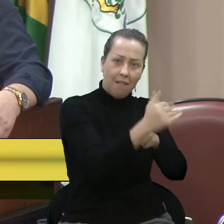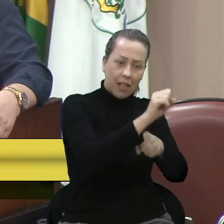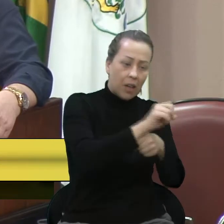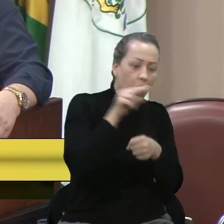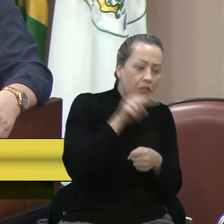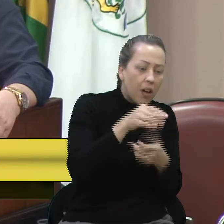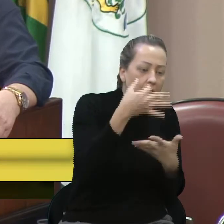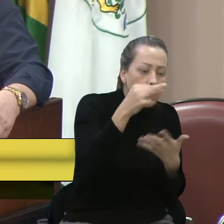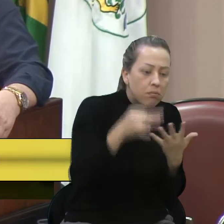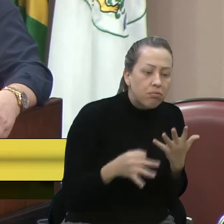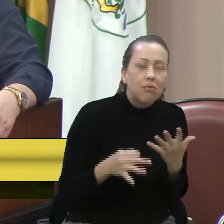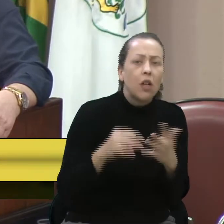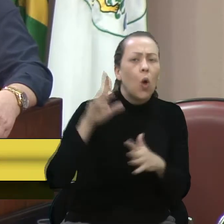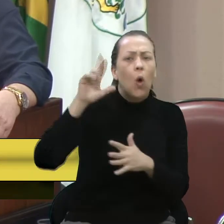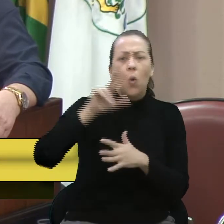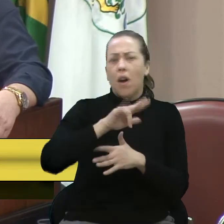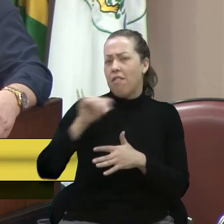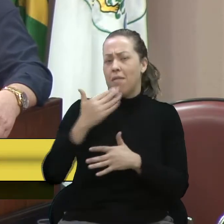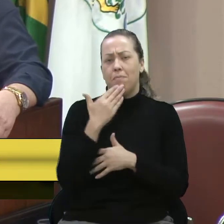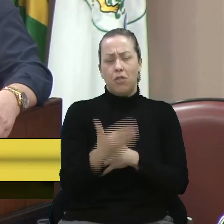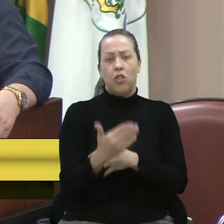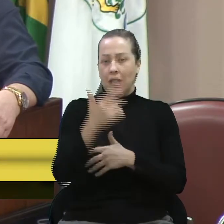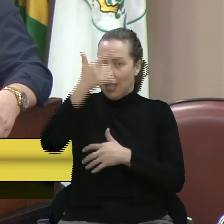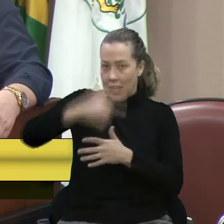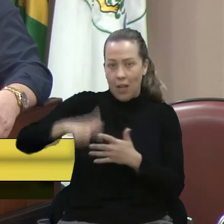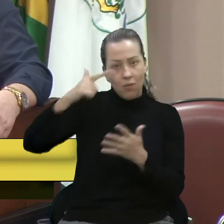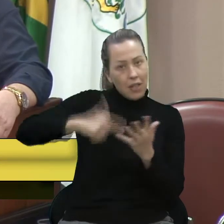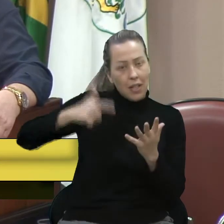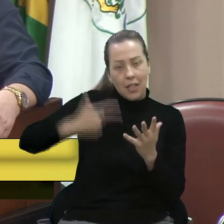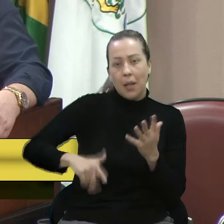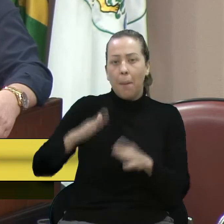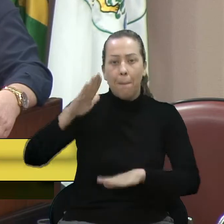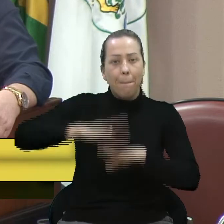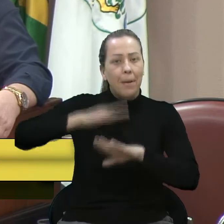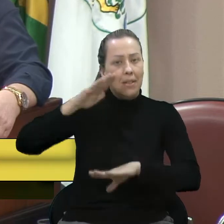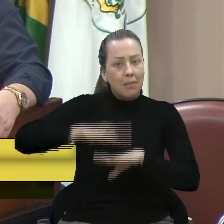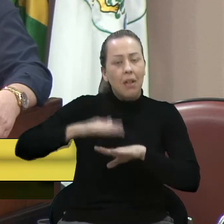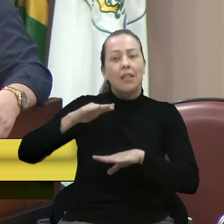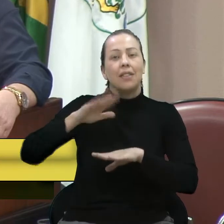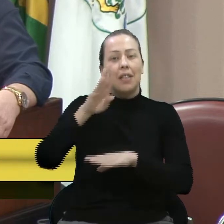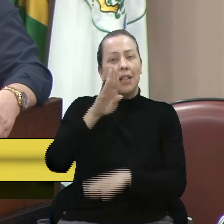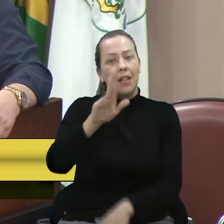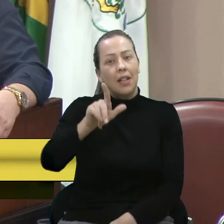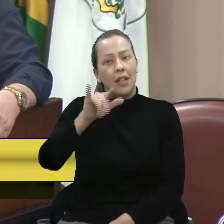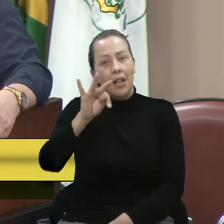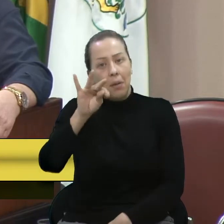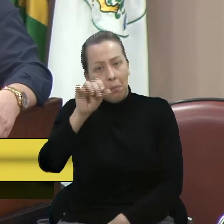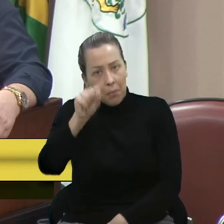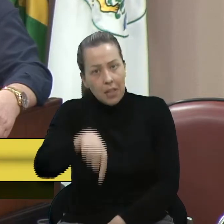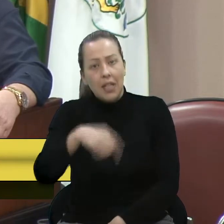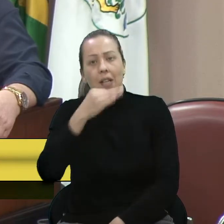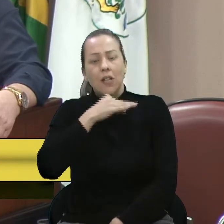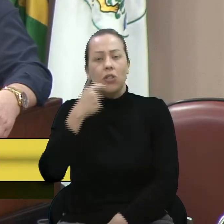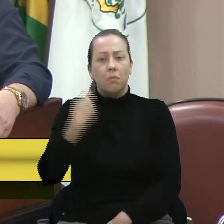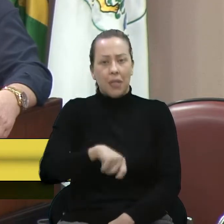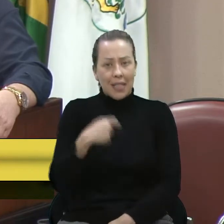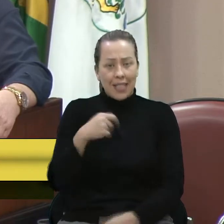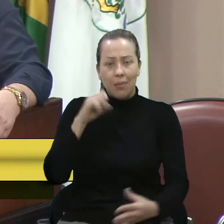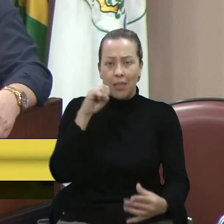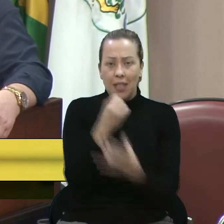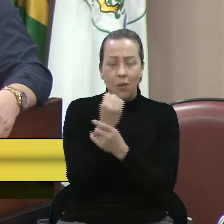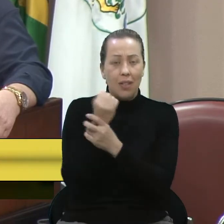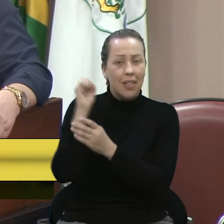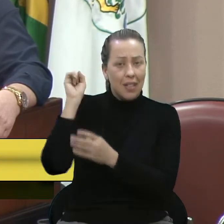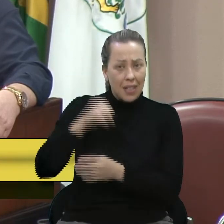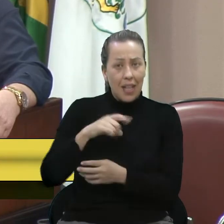de pedir que reforce cada vez mais as blitz aqui em Caxias. Nós precisamos de segurança, a